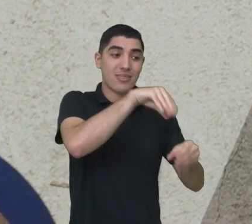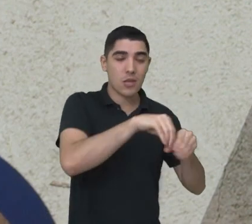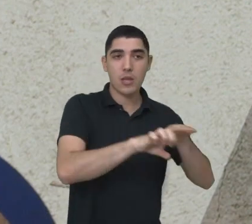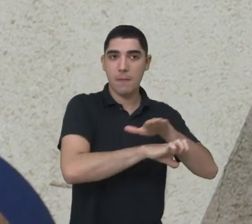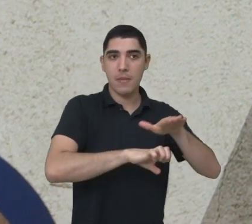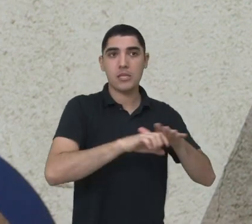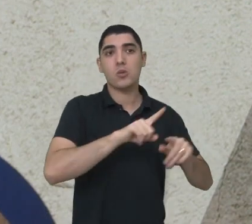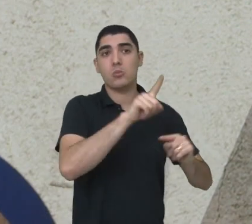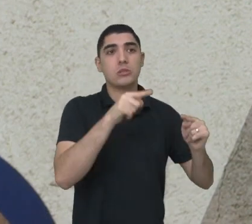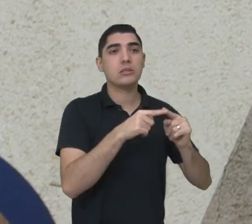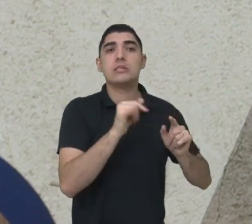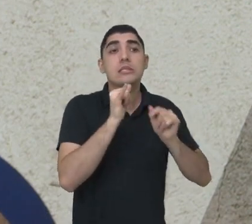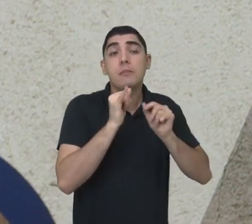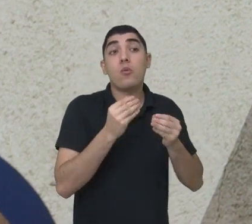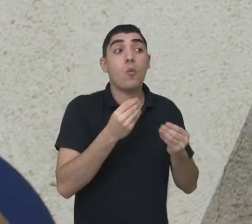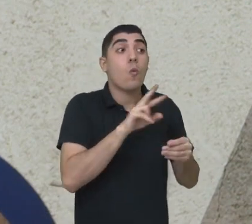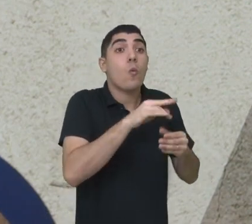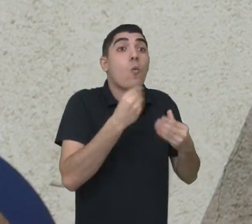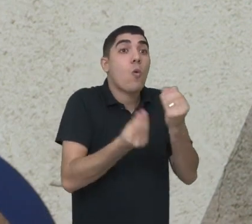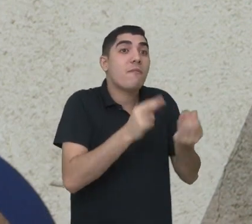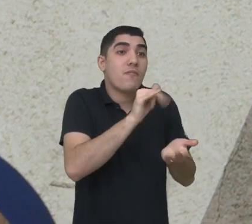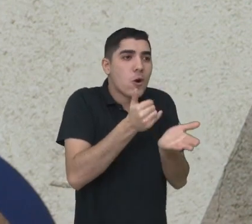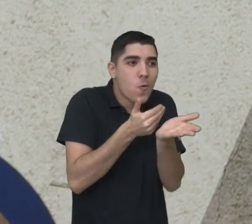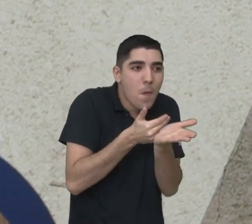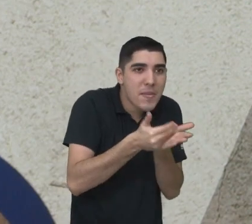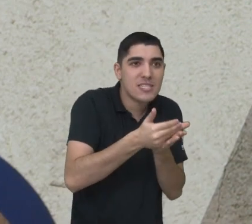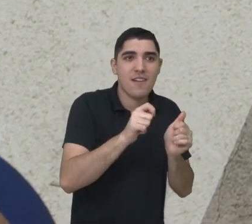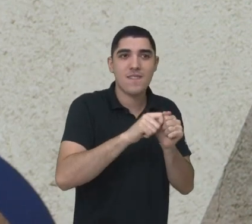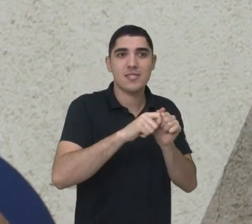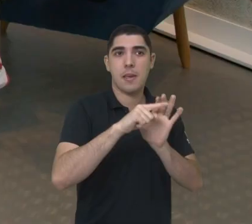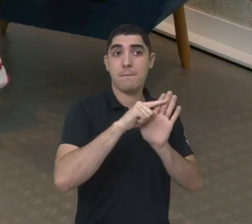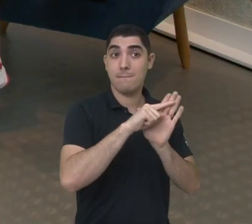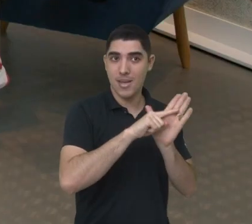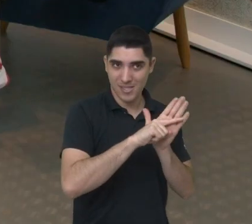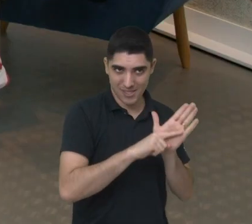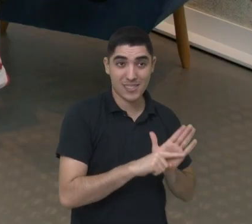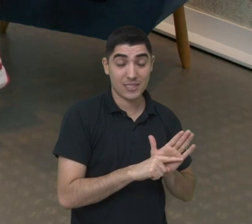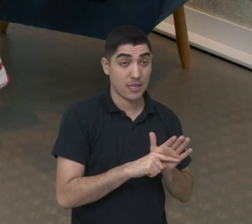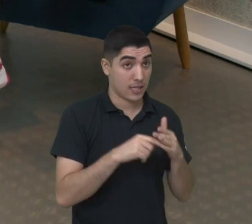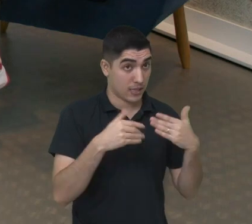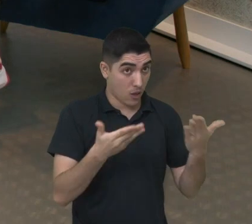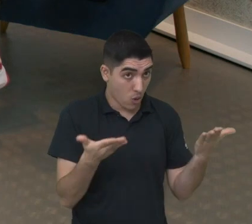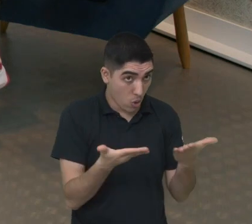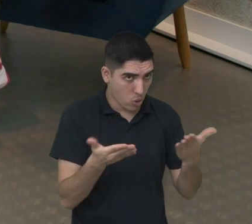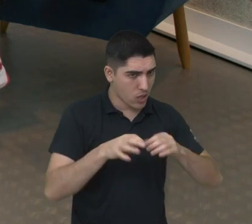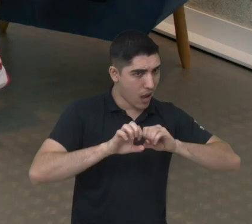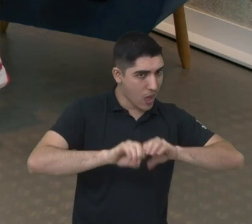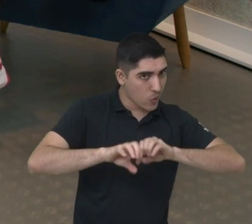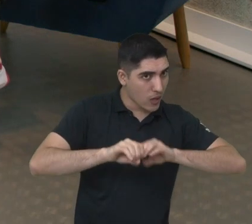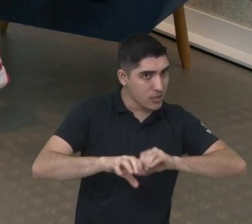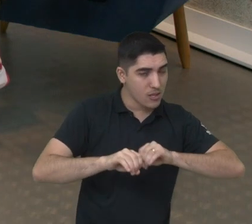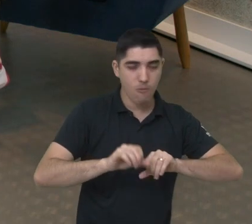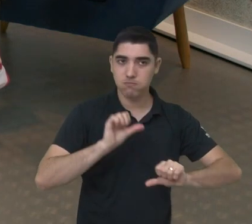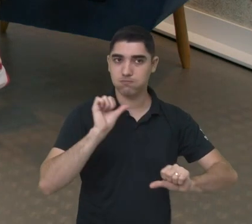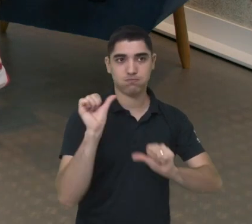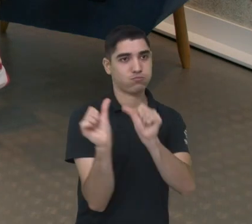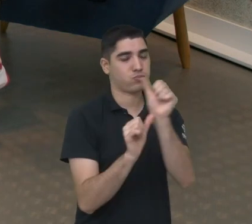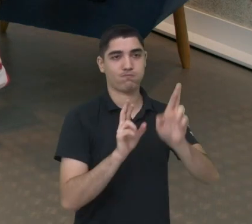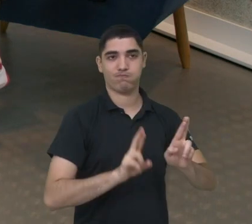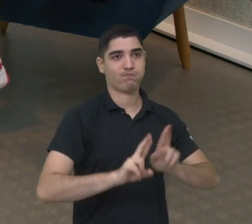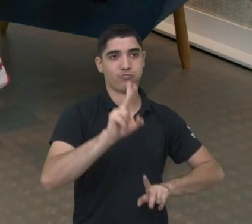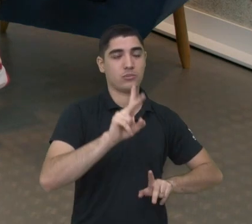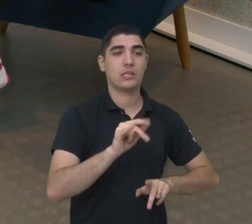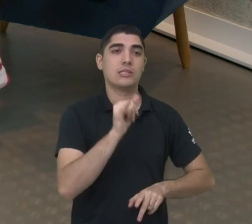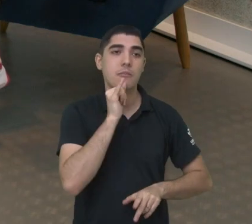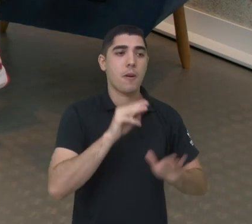ele pode até pensar em uma incubadora de pesquisa ali dentro, né? Então, o formato da educação hoje, Adriane, mudou muito, né? Hoje, quando